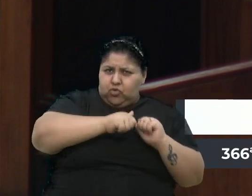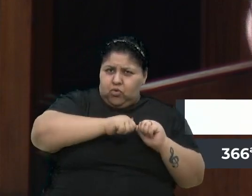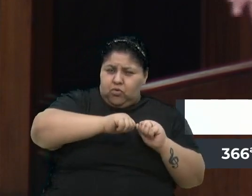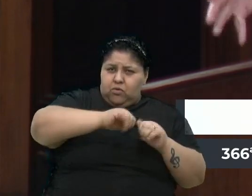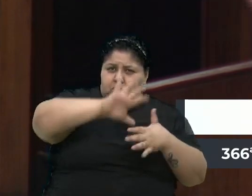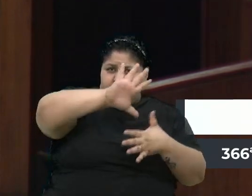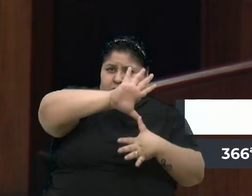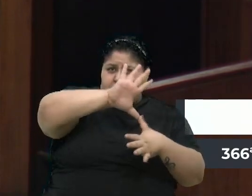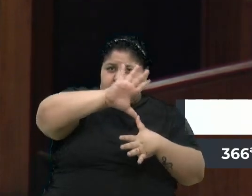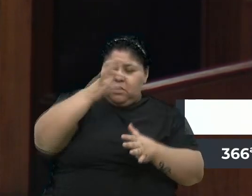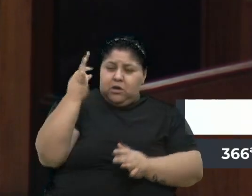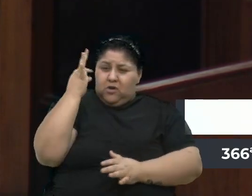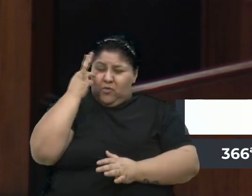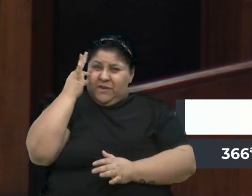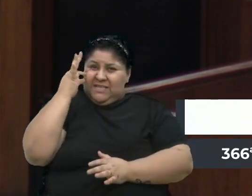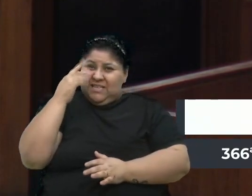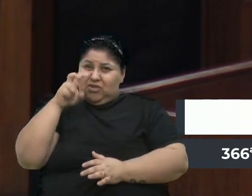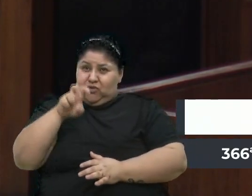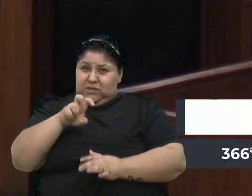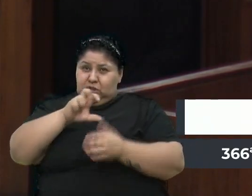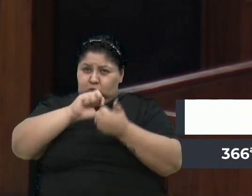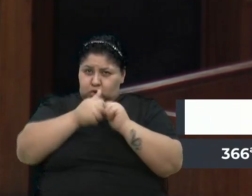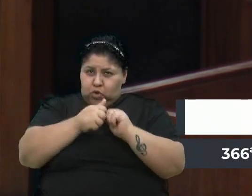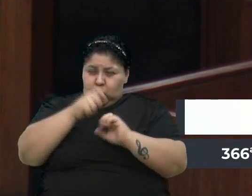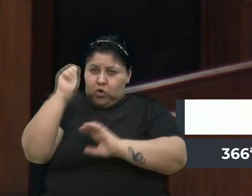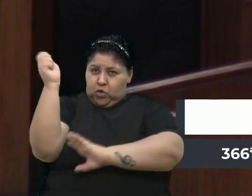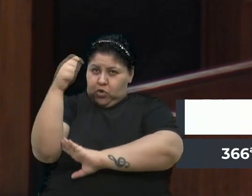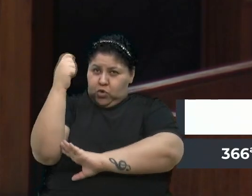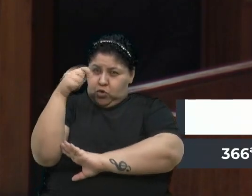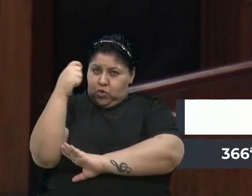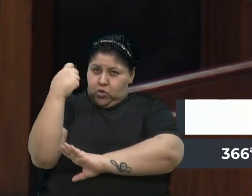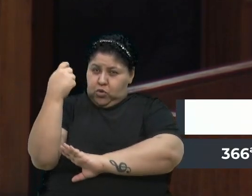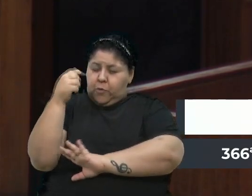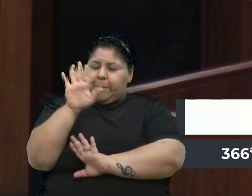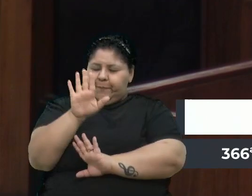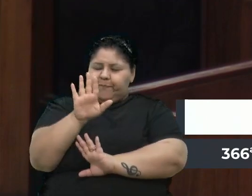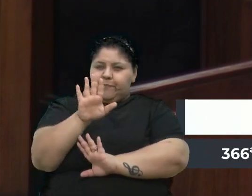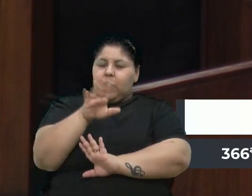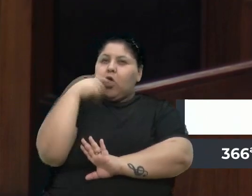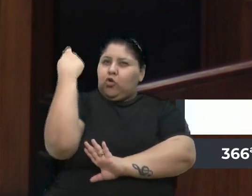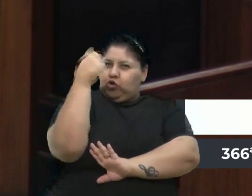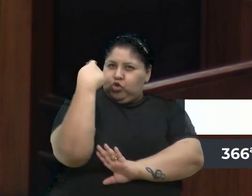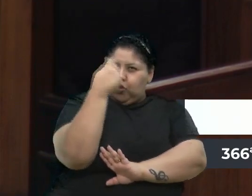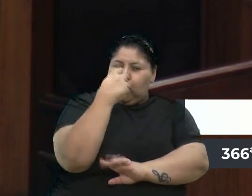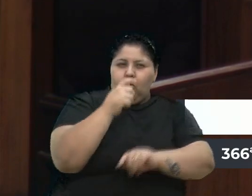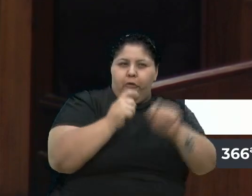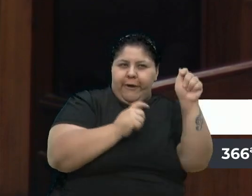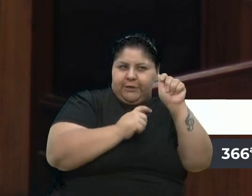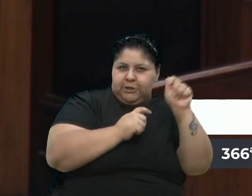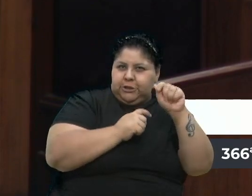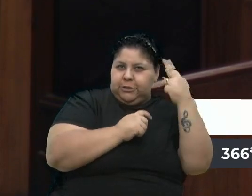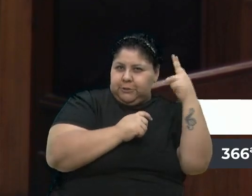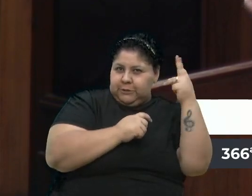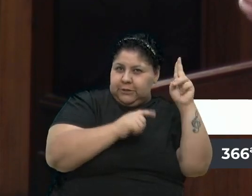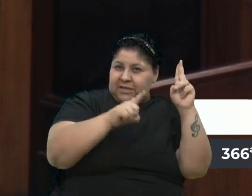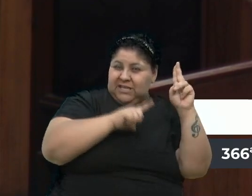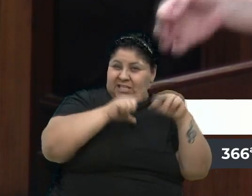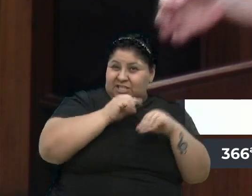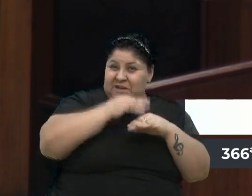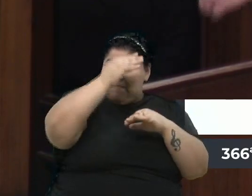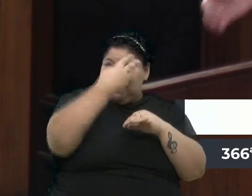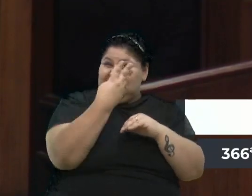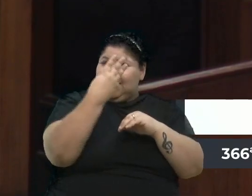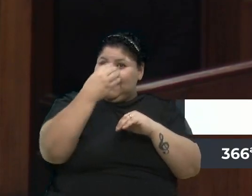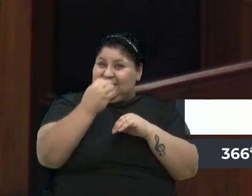nos 5 jogos em Porto Alegre. Quando jogou o Uruguai e quando jogou a Argentina, tinham mais de 30 mil